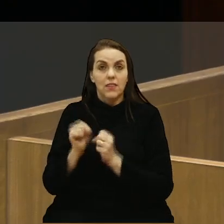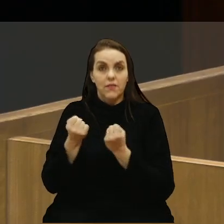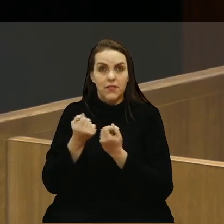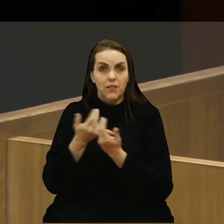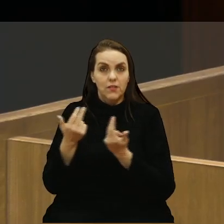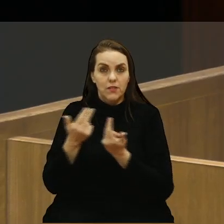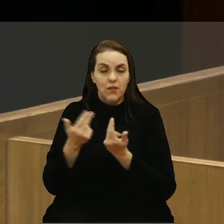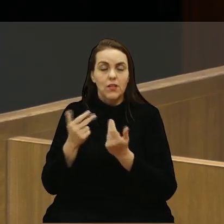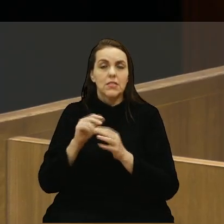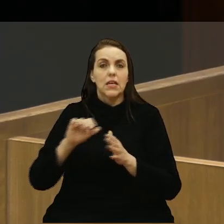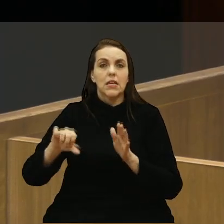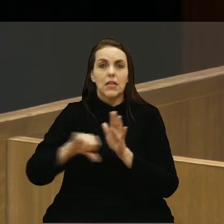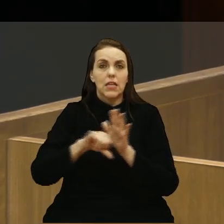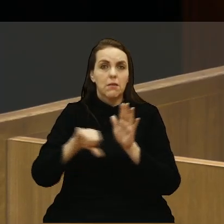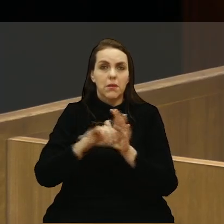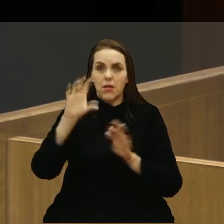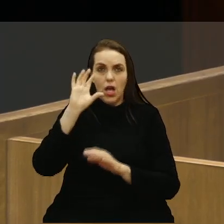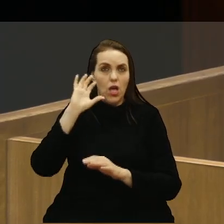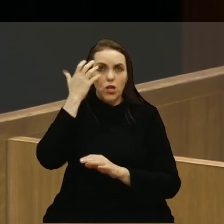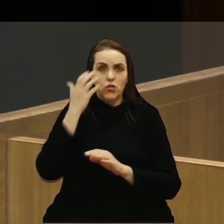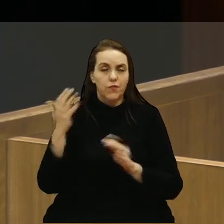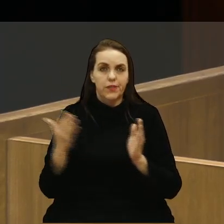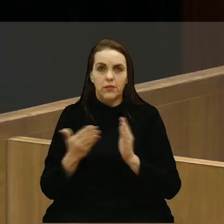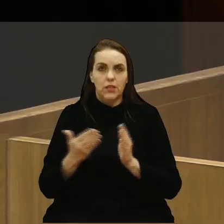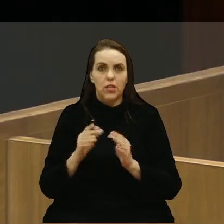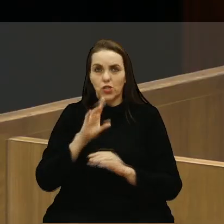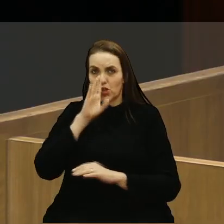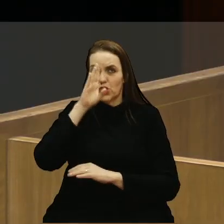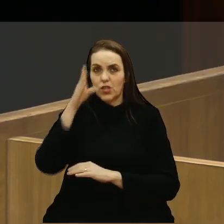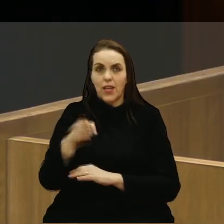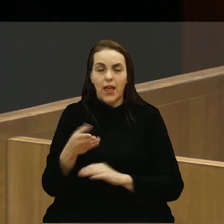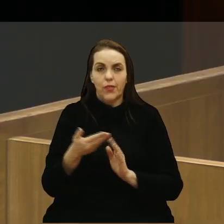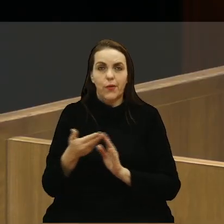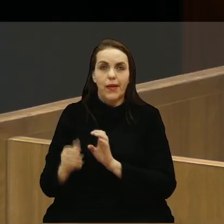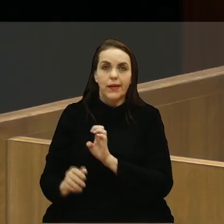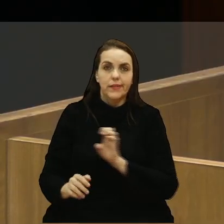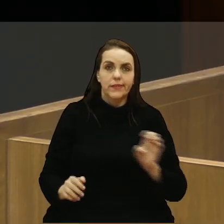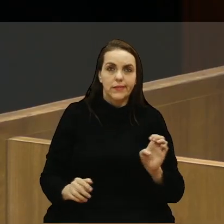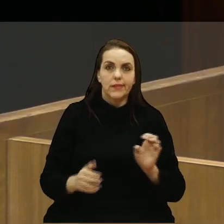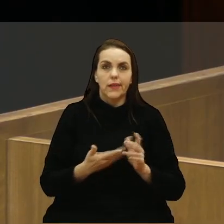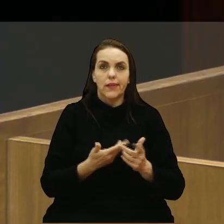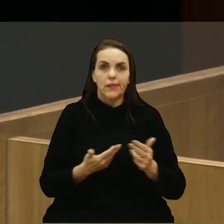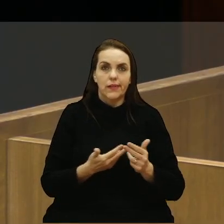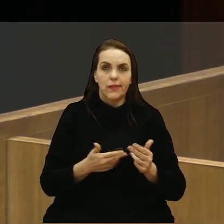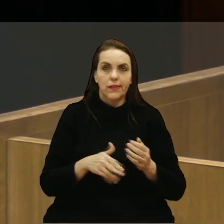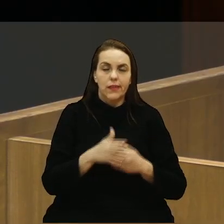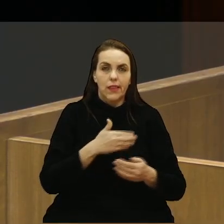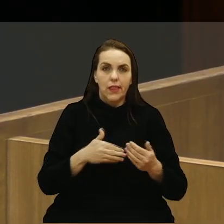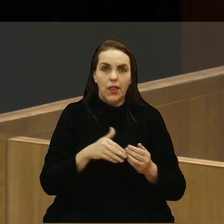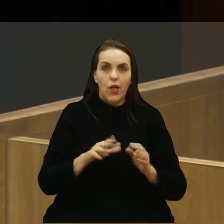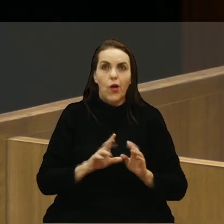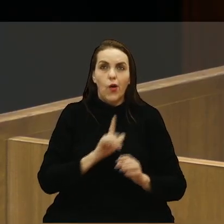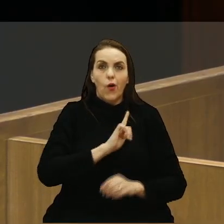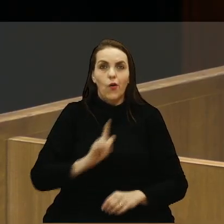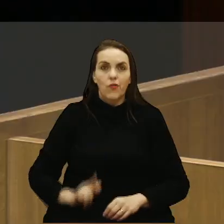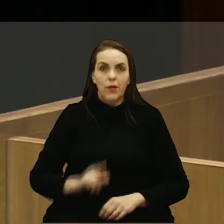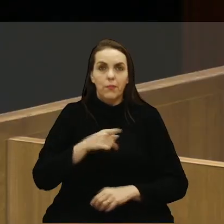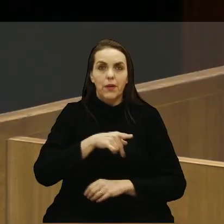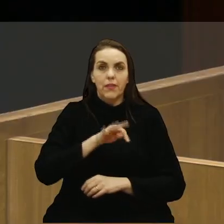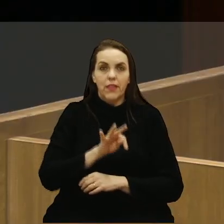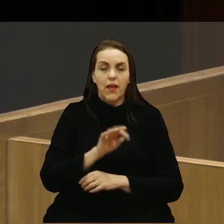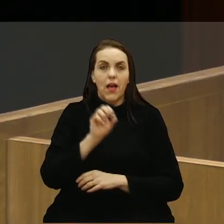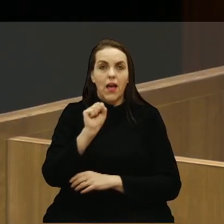seja resolvido em primeira instância. Não levem direto pro puxadinho da esquerda, pro puxadinho desse governo que é o PT, que se chama